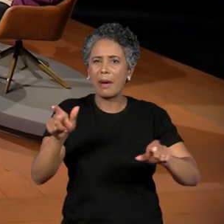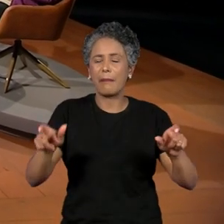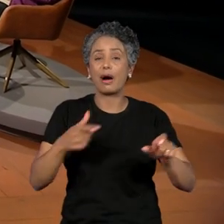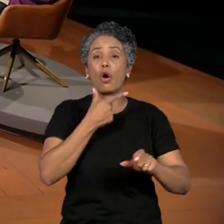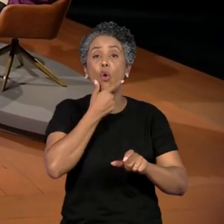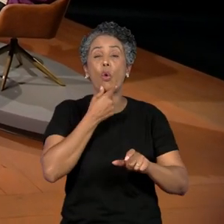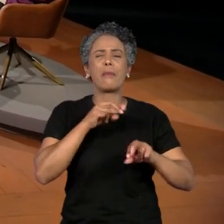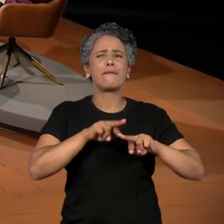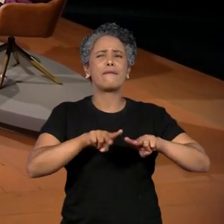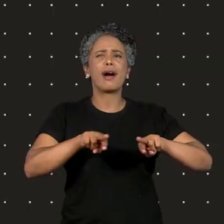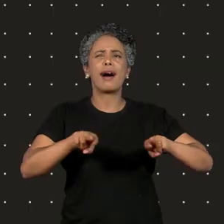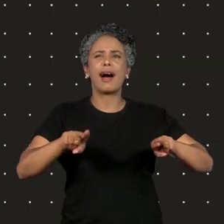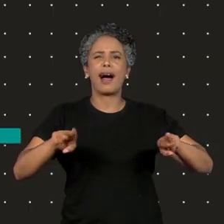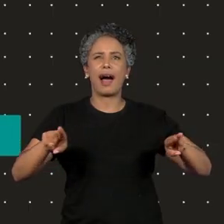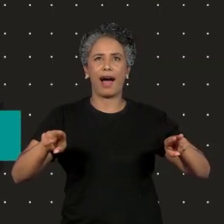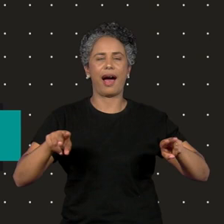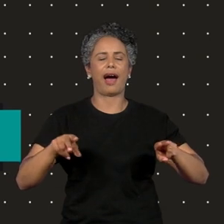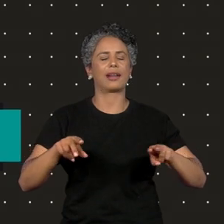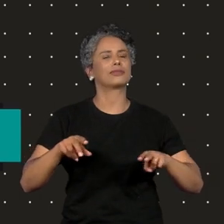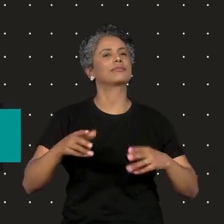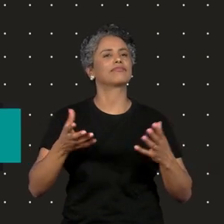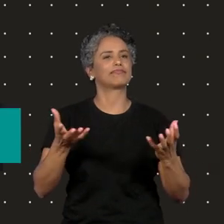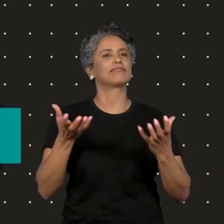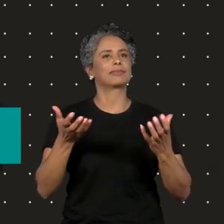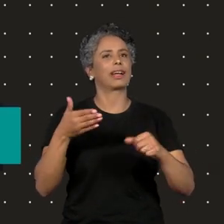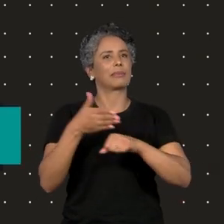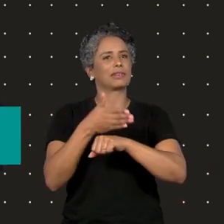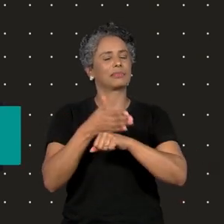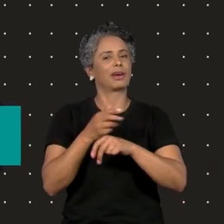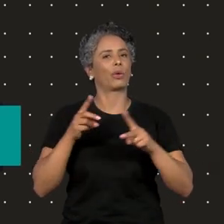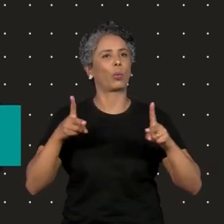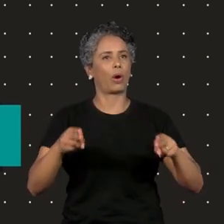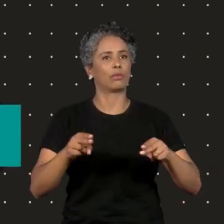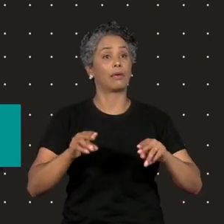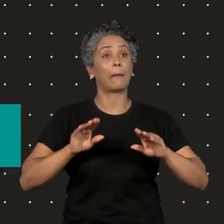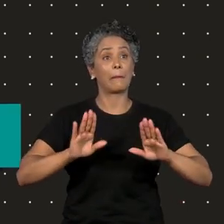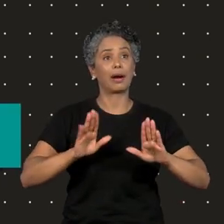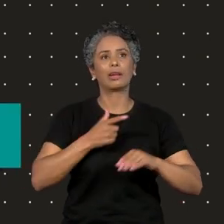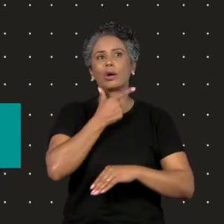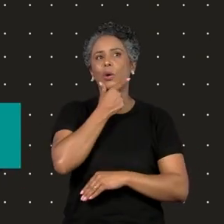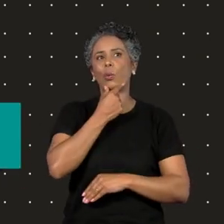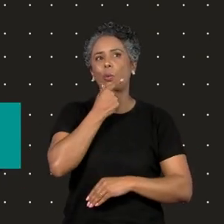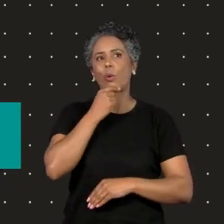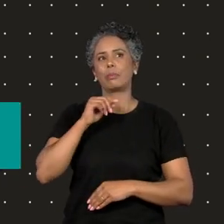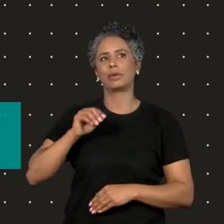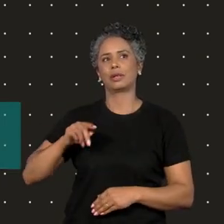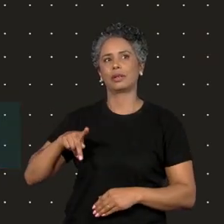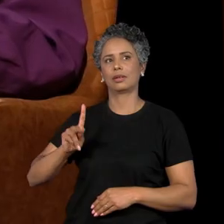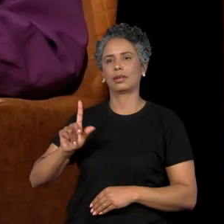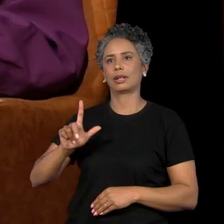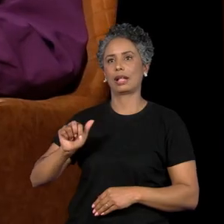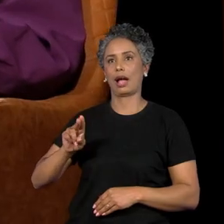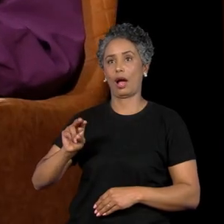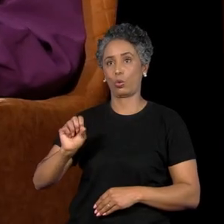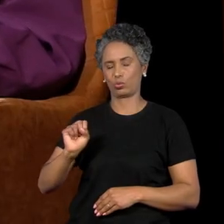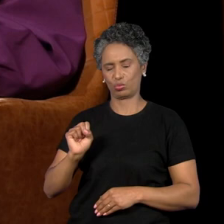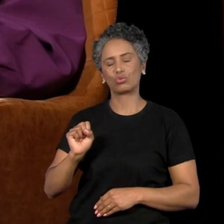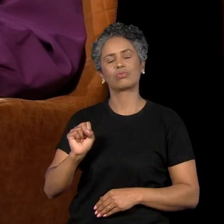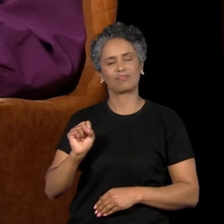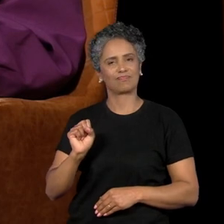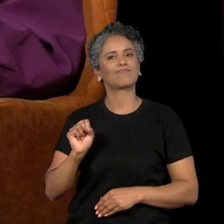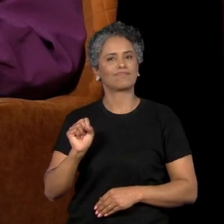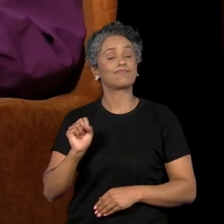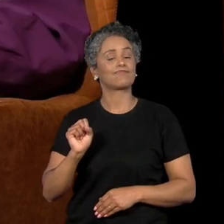fiquei sabendo, era o Klaus Viana. Oh, e aquilo me seduziu à primeira vista. Primeira